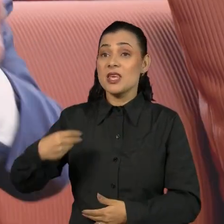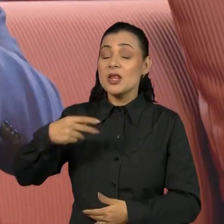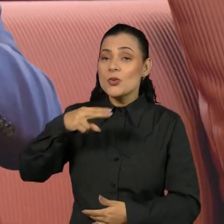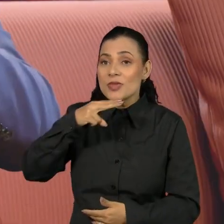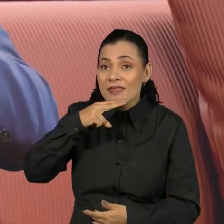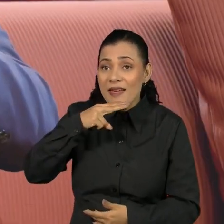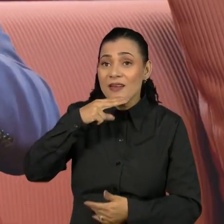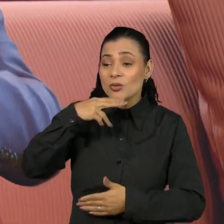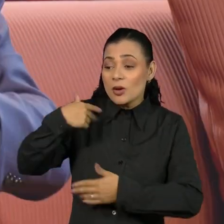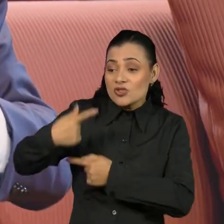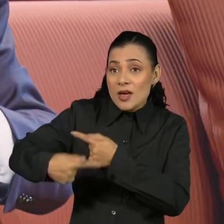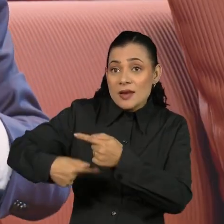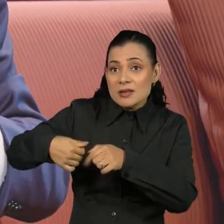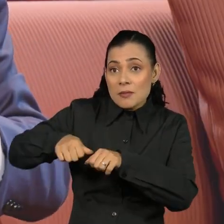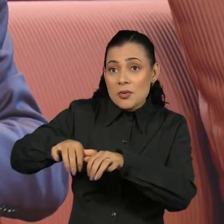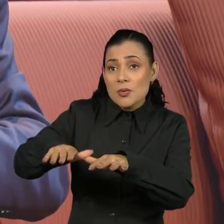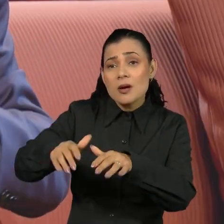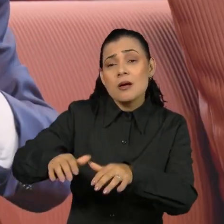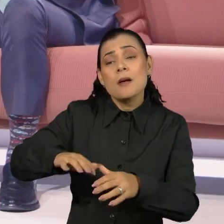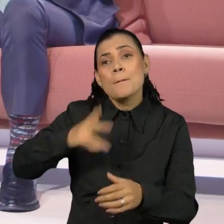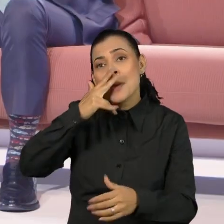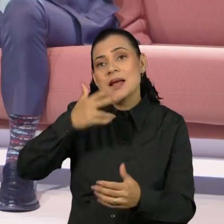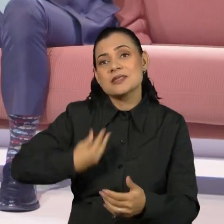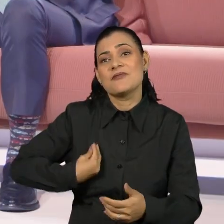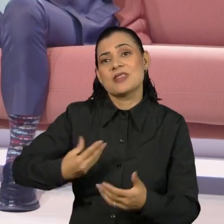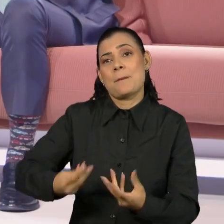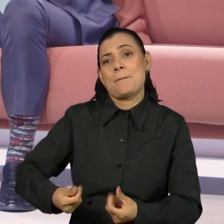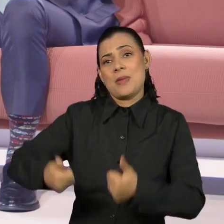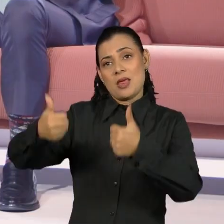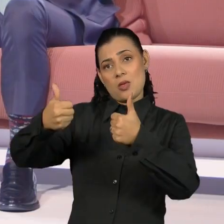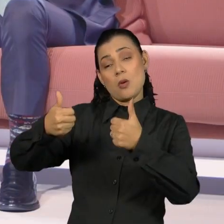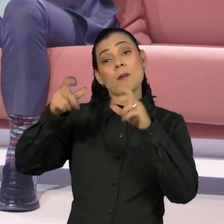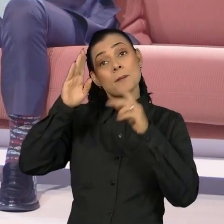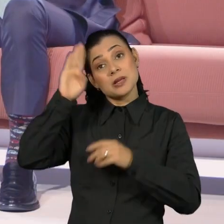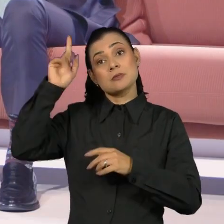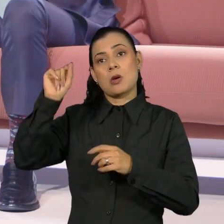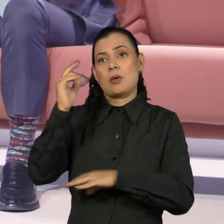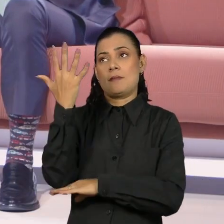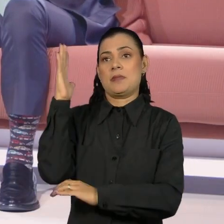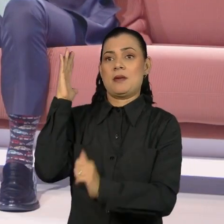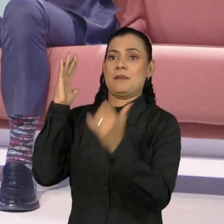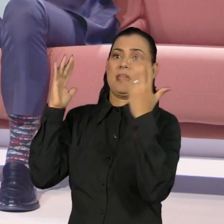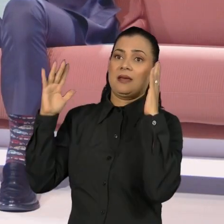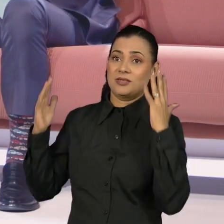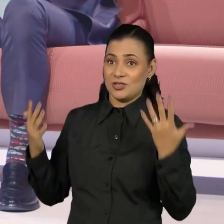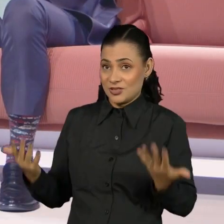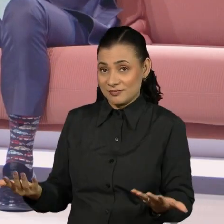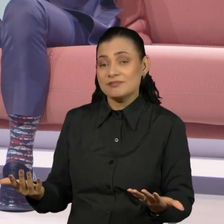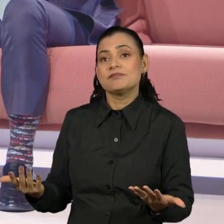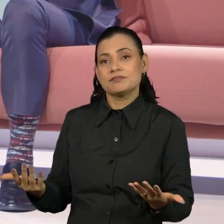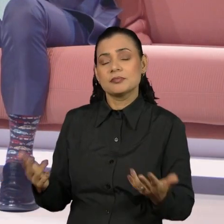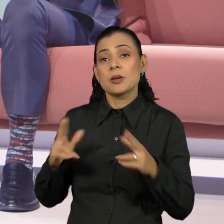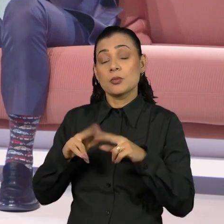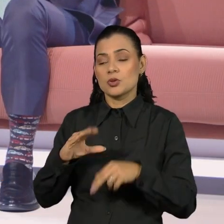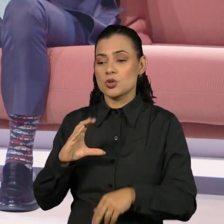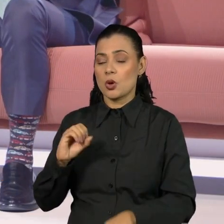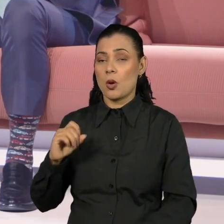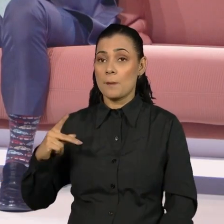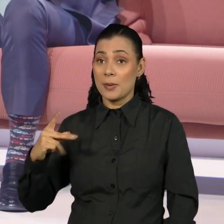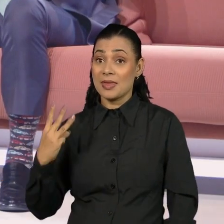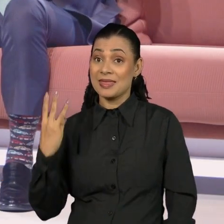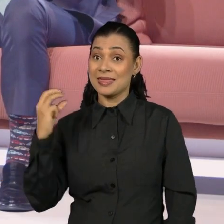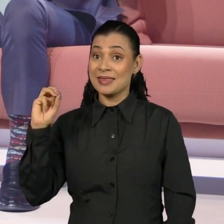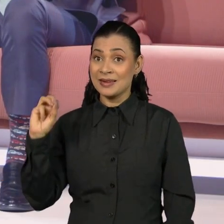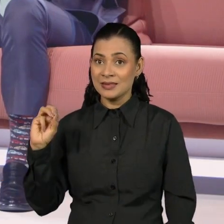gerações que vêm, ter um mundo melhor. A começar pelo meio ambiente. Né? Então, a COP30, o